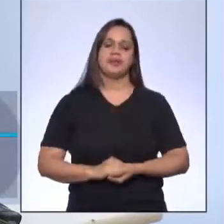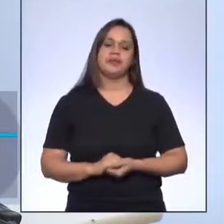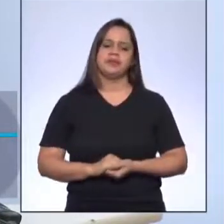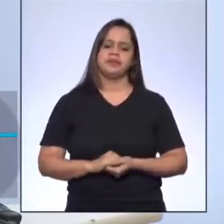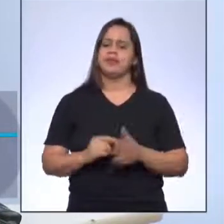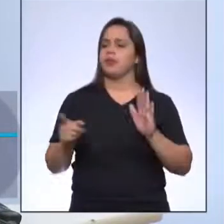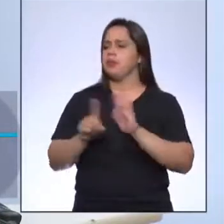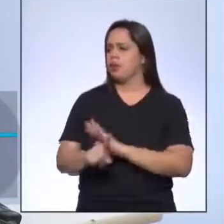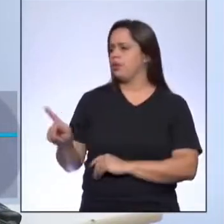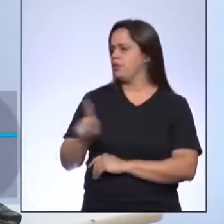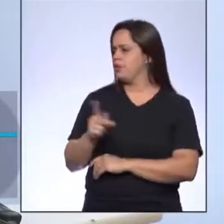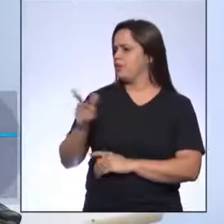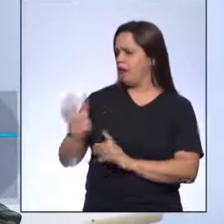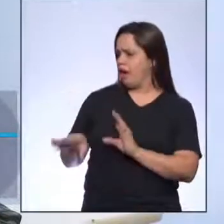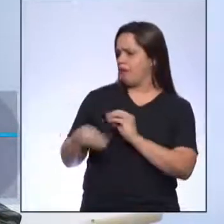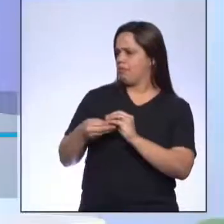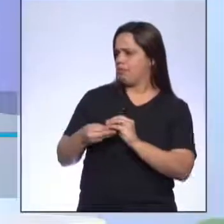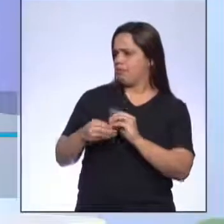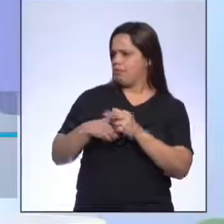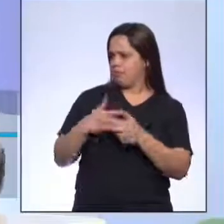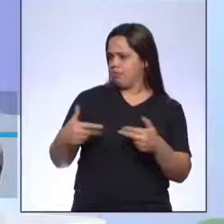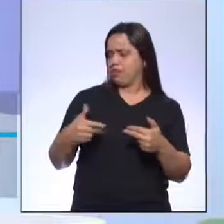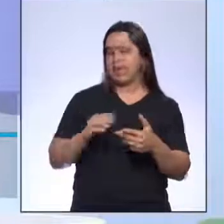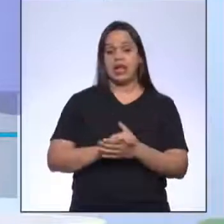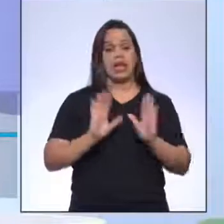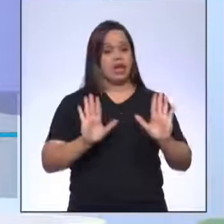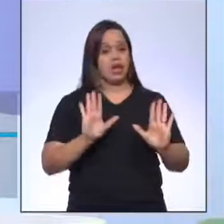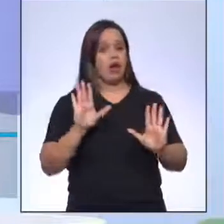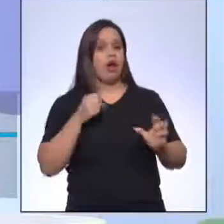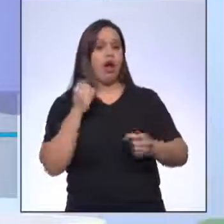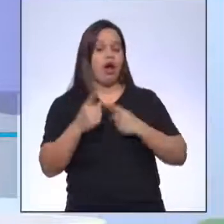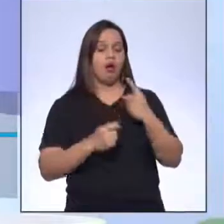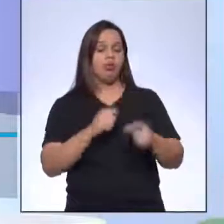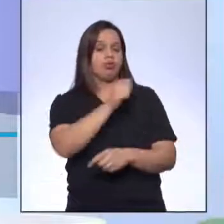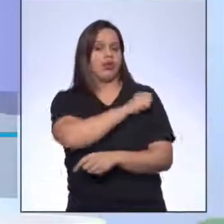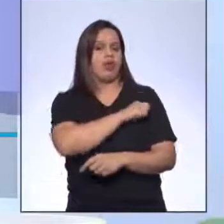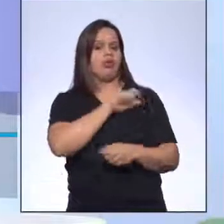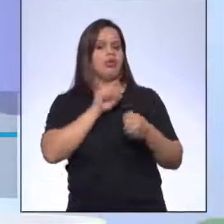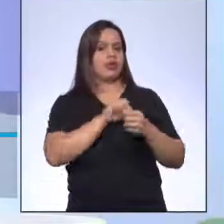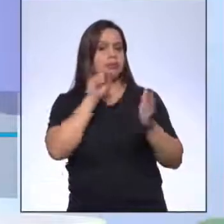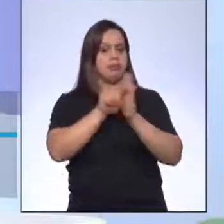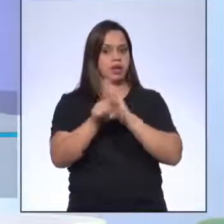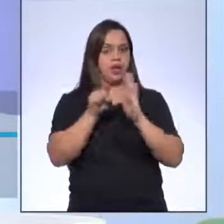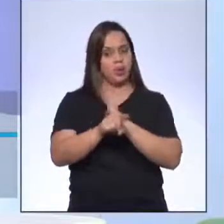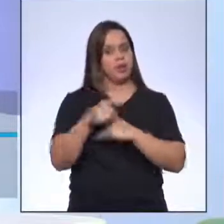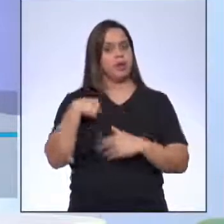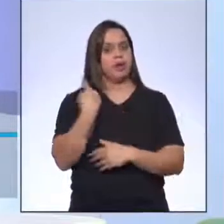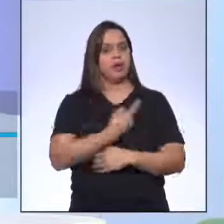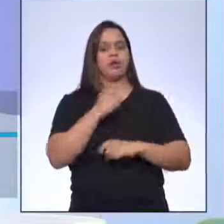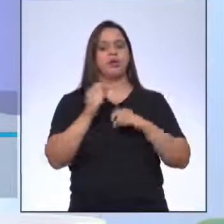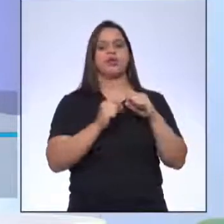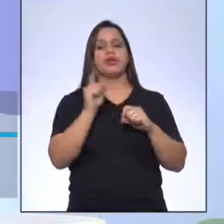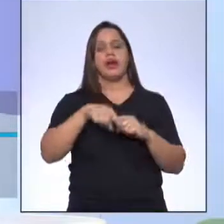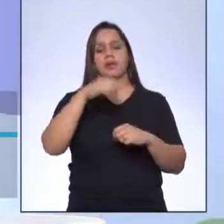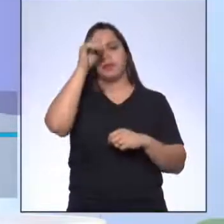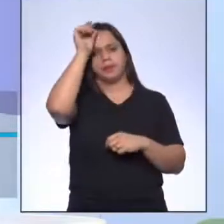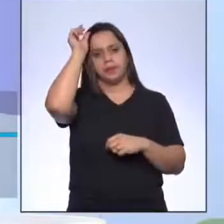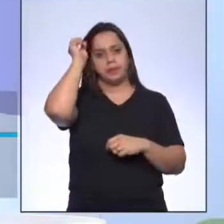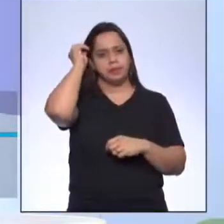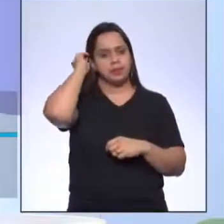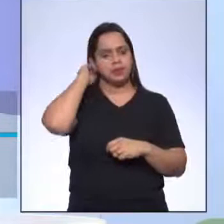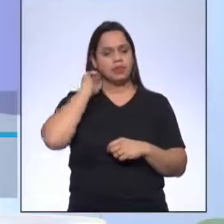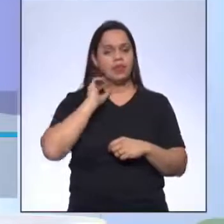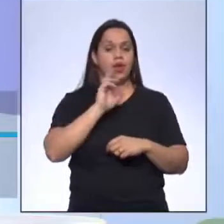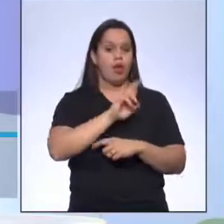alguma coisa da nossa aula? Então, olha, alguns alunos, né, fizeram algumas perguntas aqui para a gente, tá?